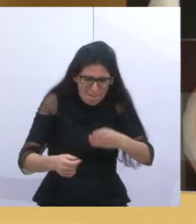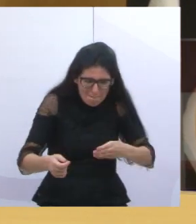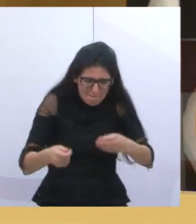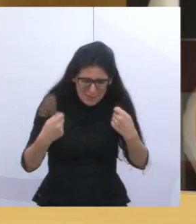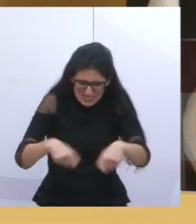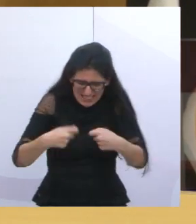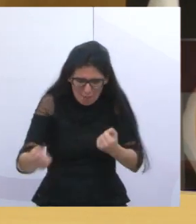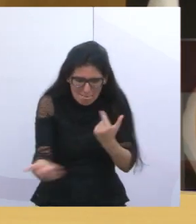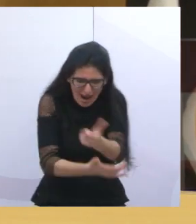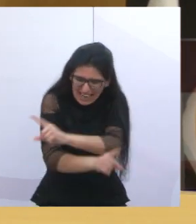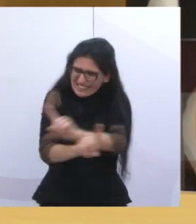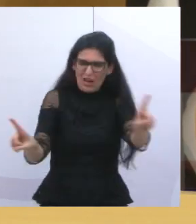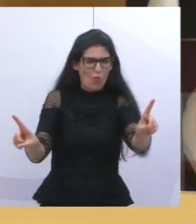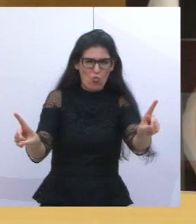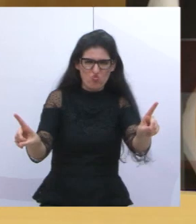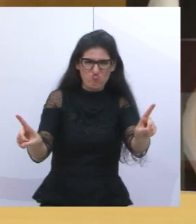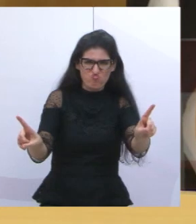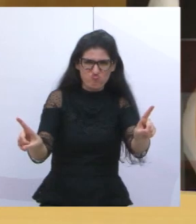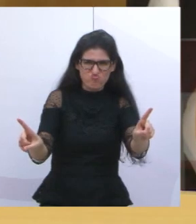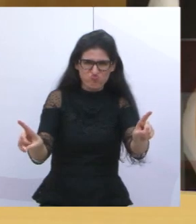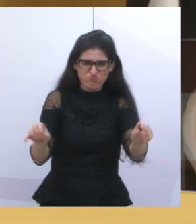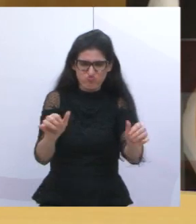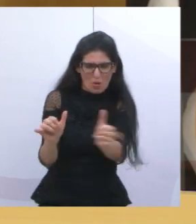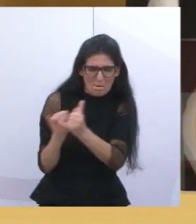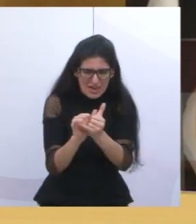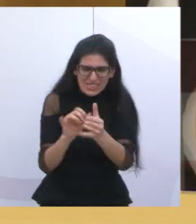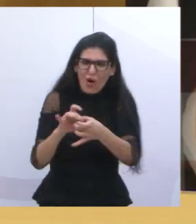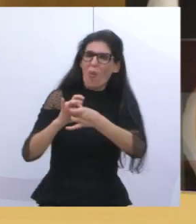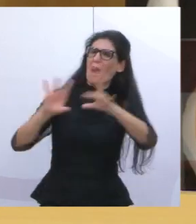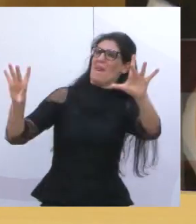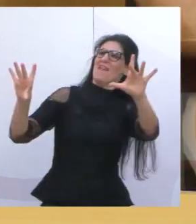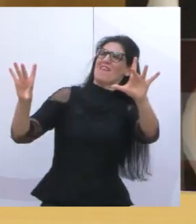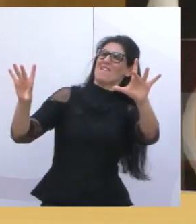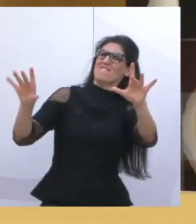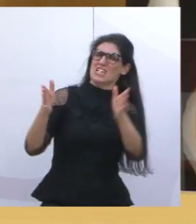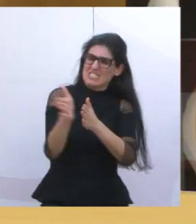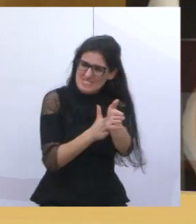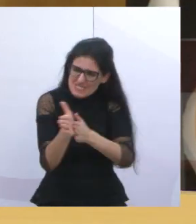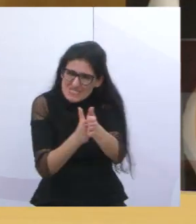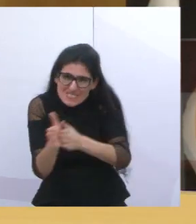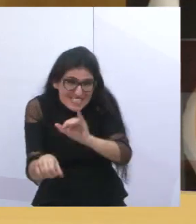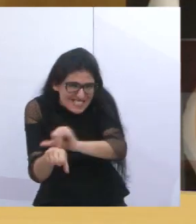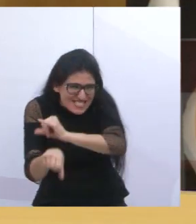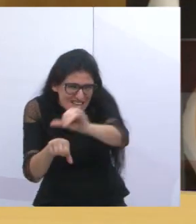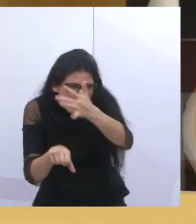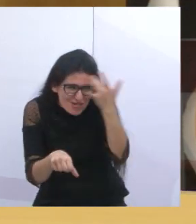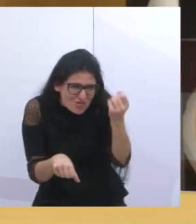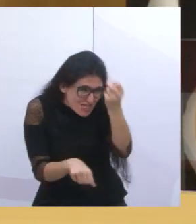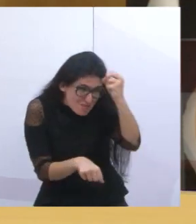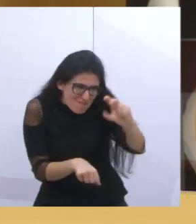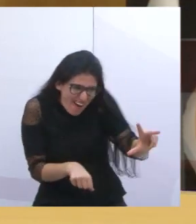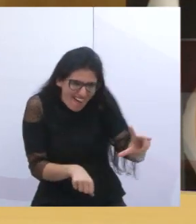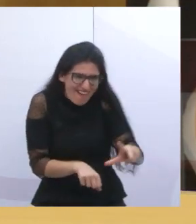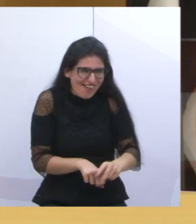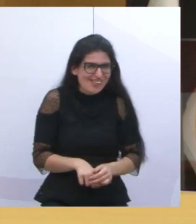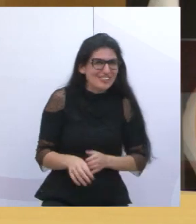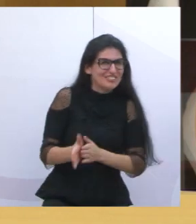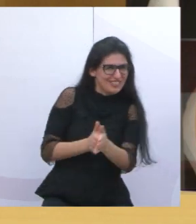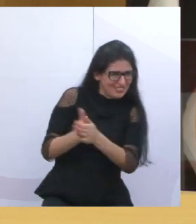Via-se o orçamento que a empresa dava para executar a obra e dividia para os moradores. Você entendeu? Pois é,